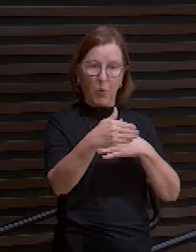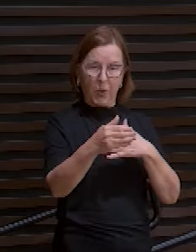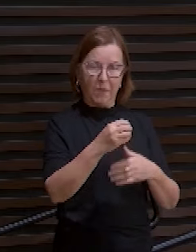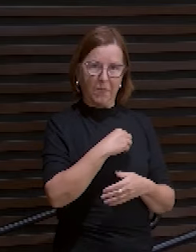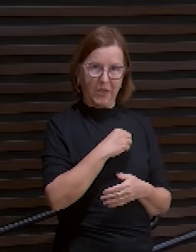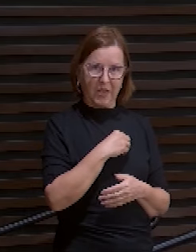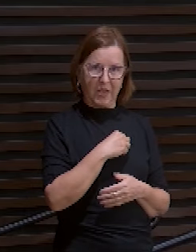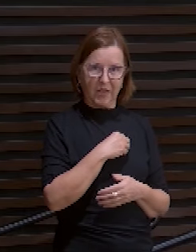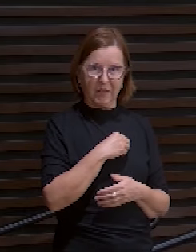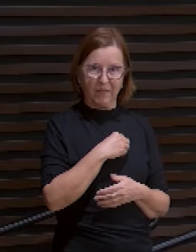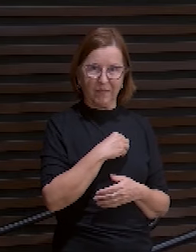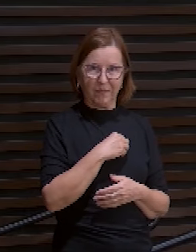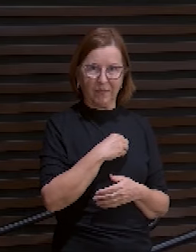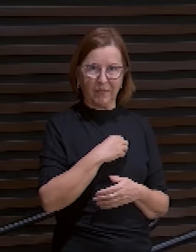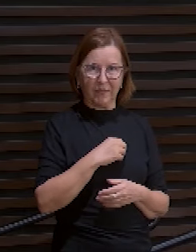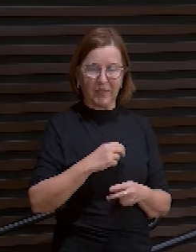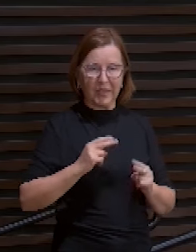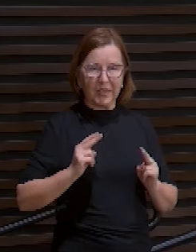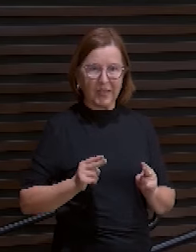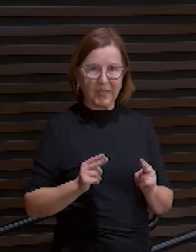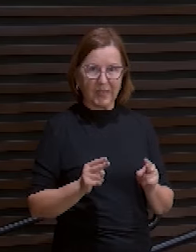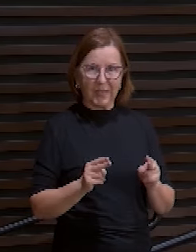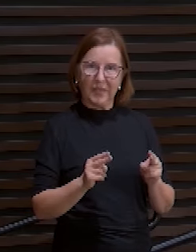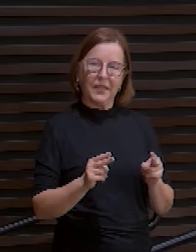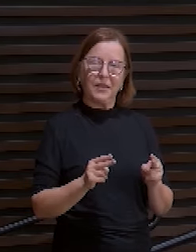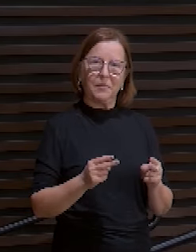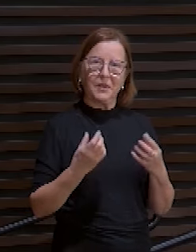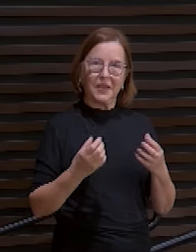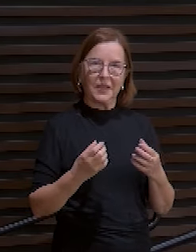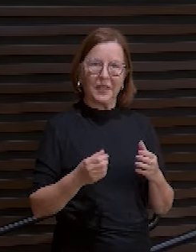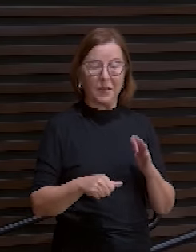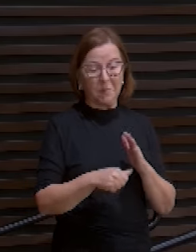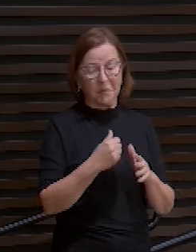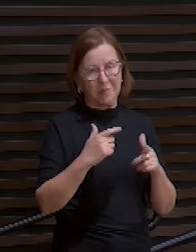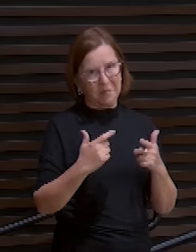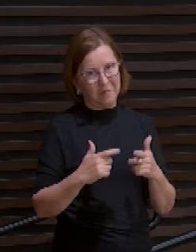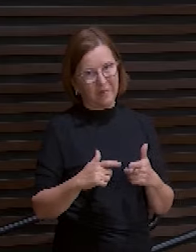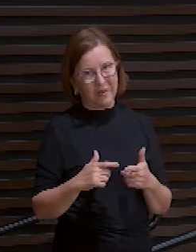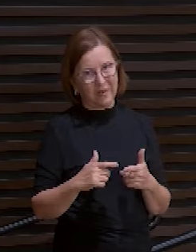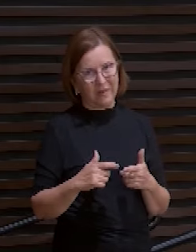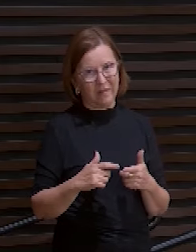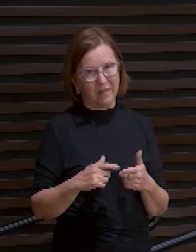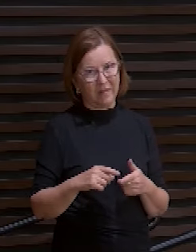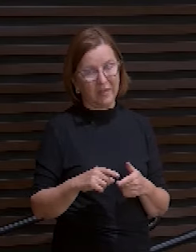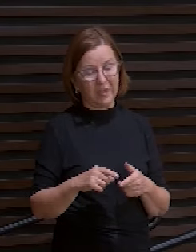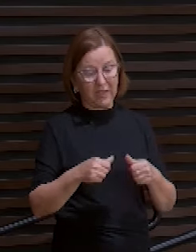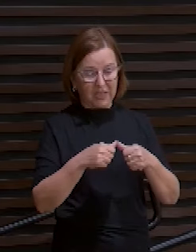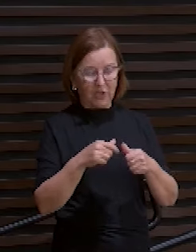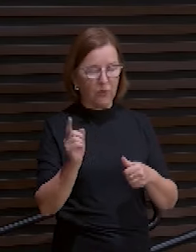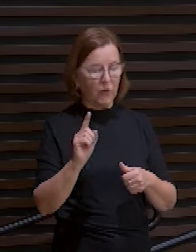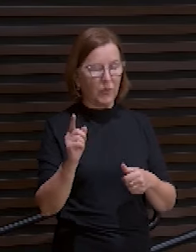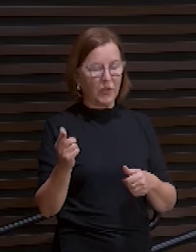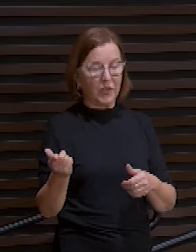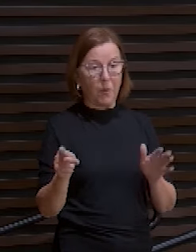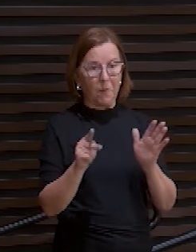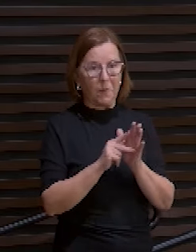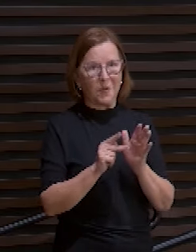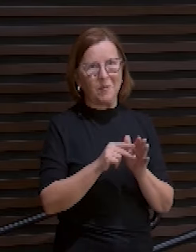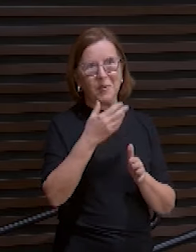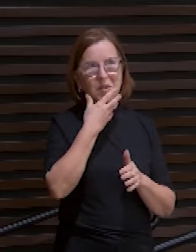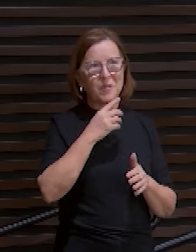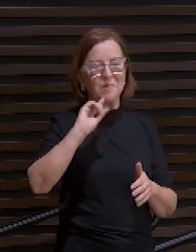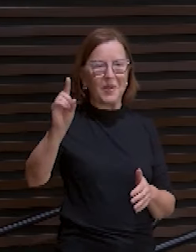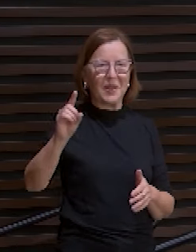trazer a primazia para o coração enganoso portanto não vem do pai mas graças